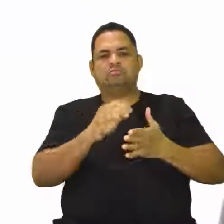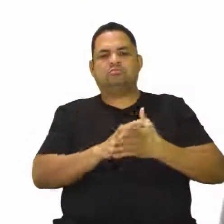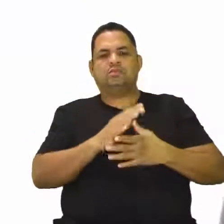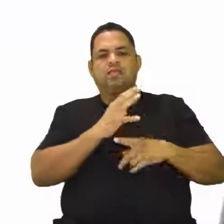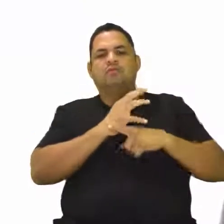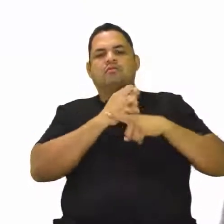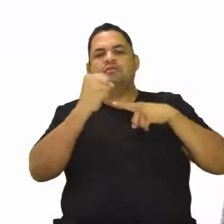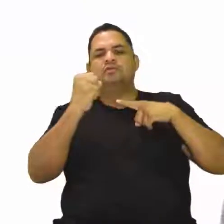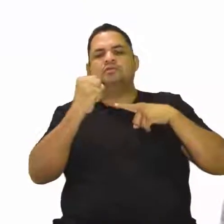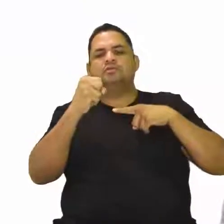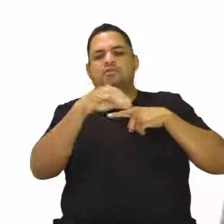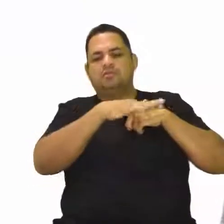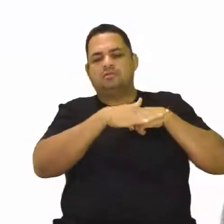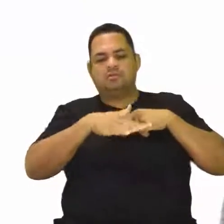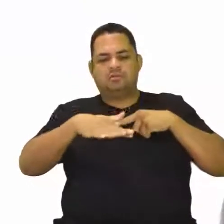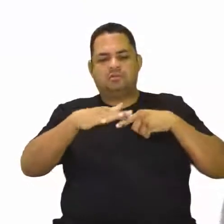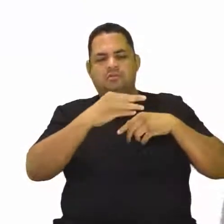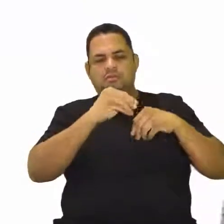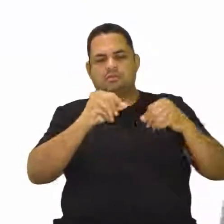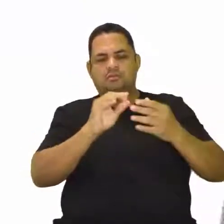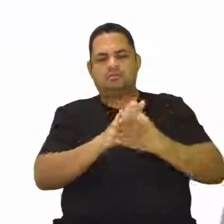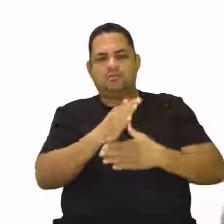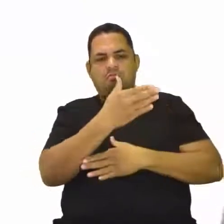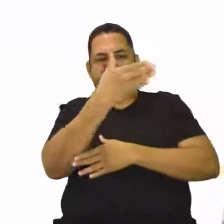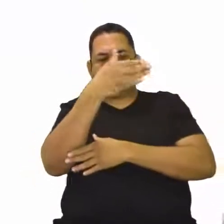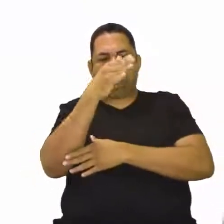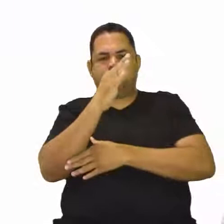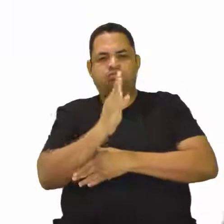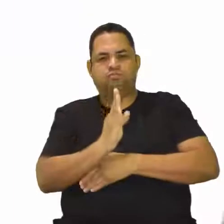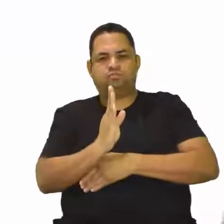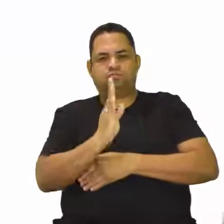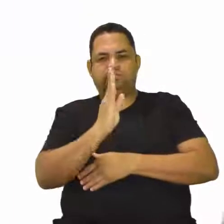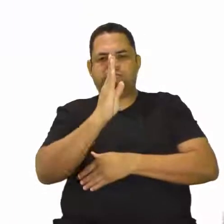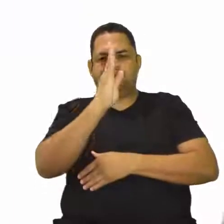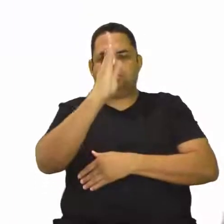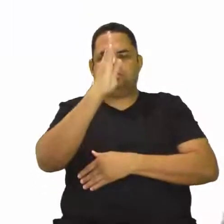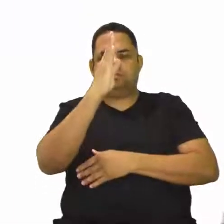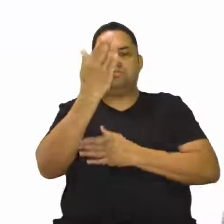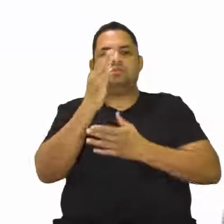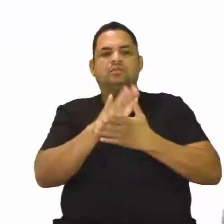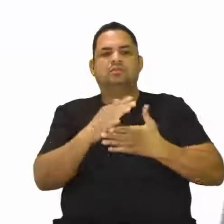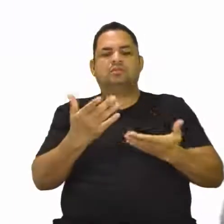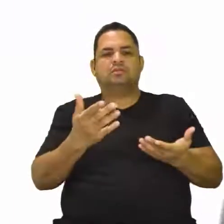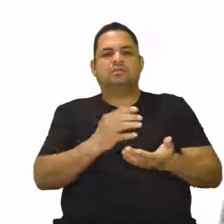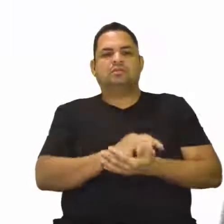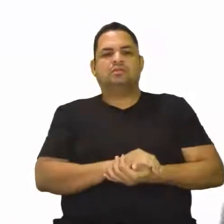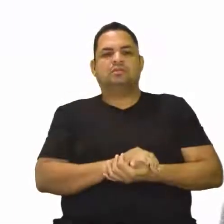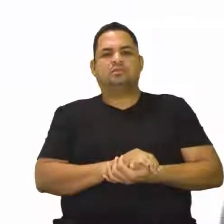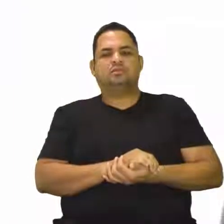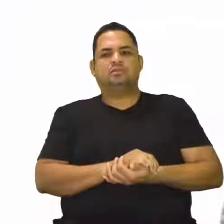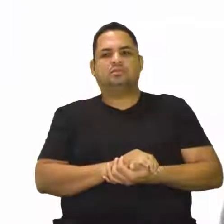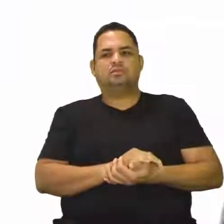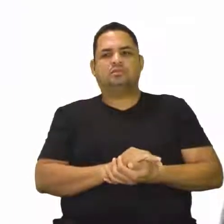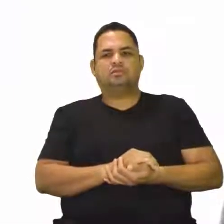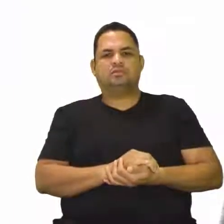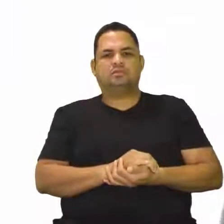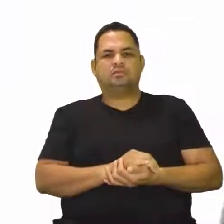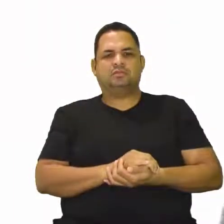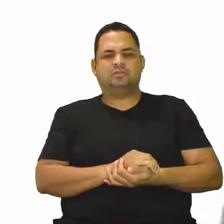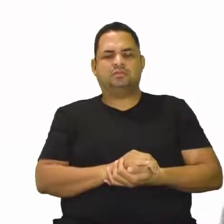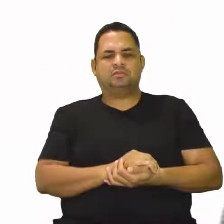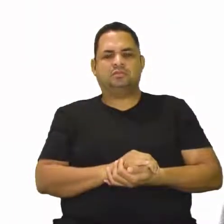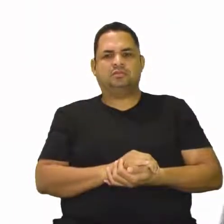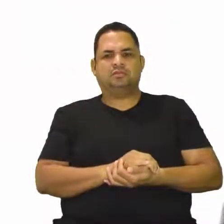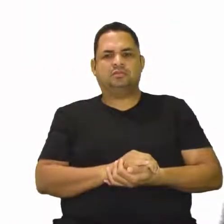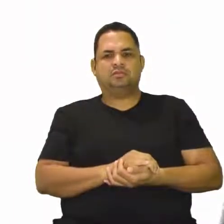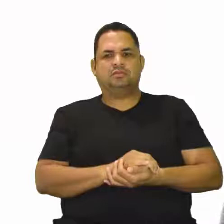o ganho território é arte a bandeira simbolizado que aquele território pertence aquela nação show Olá